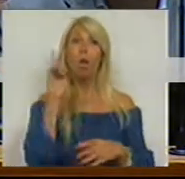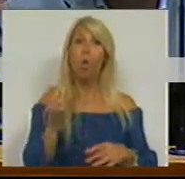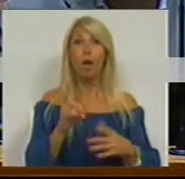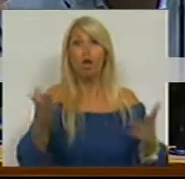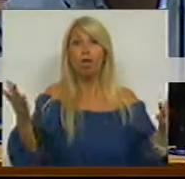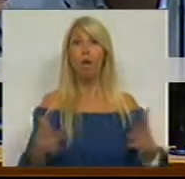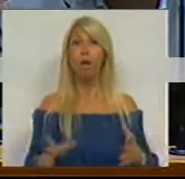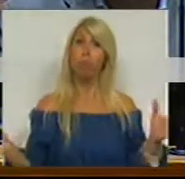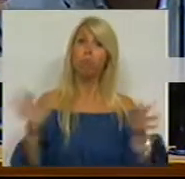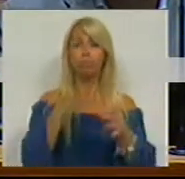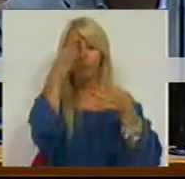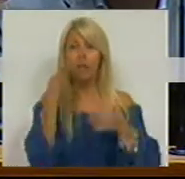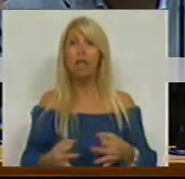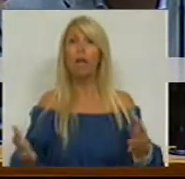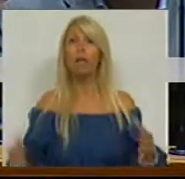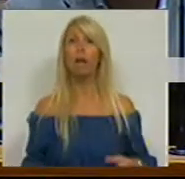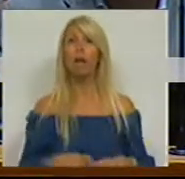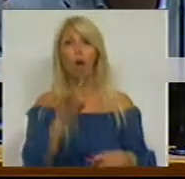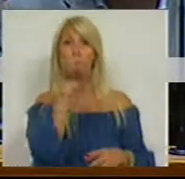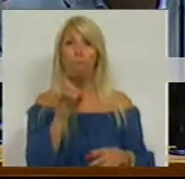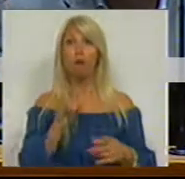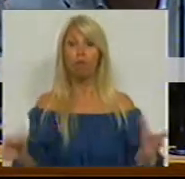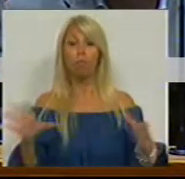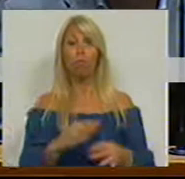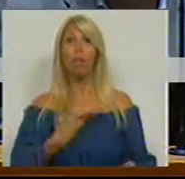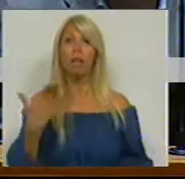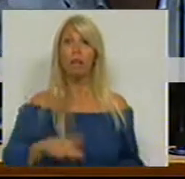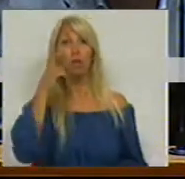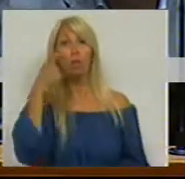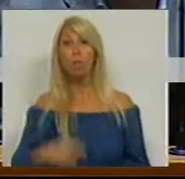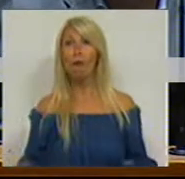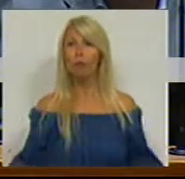de dignidade, é uma questão de direitos humanos.